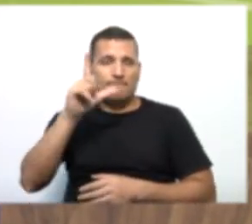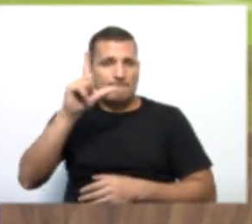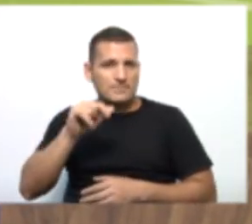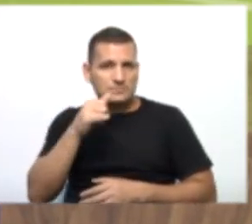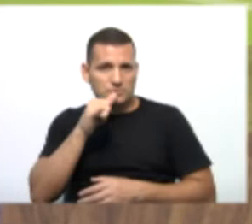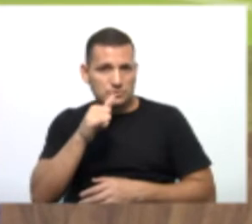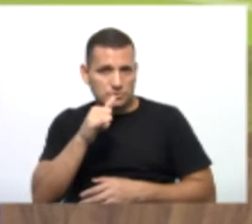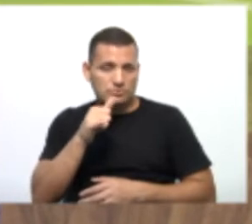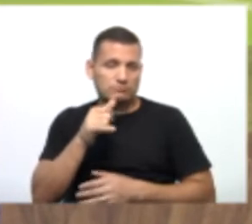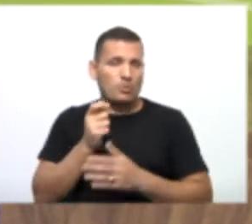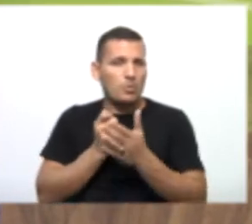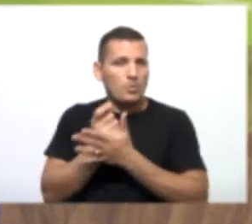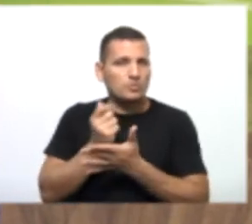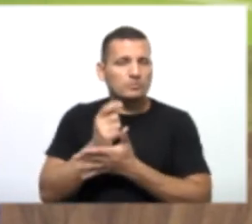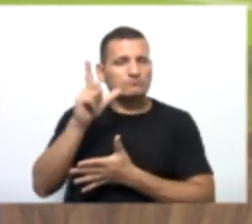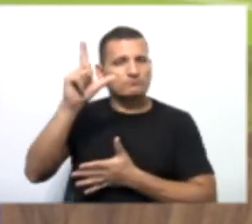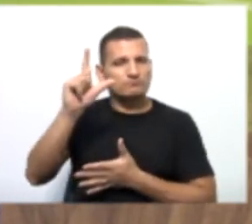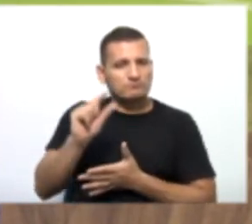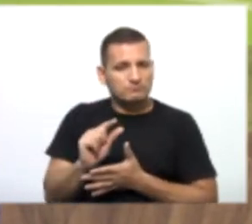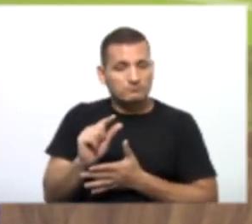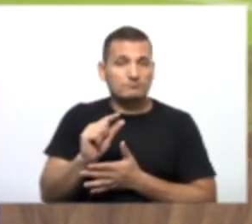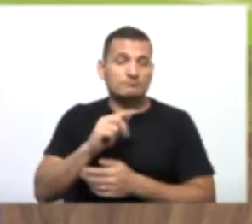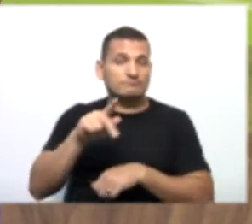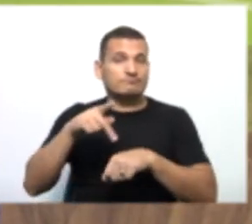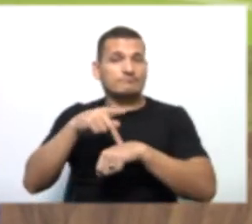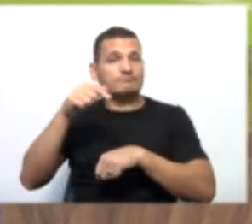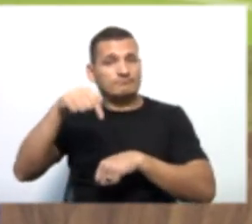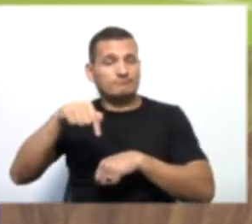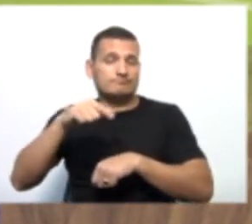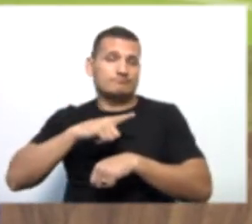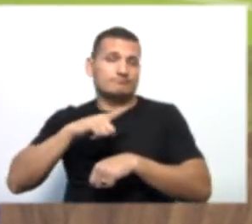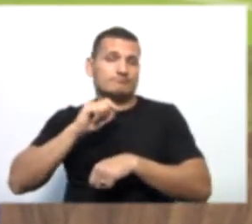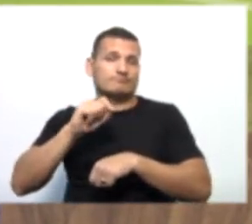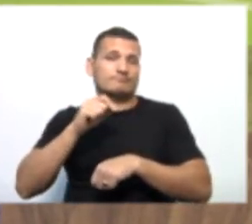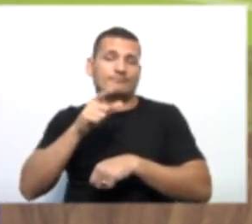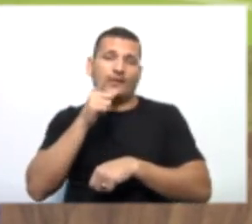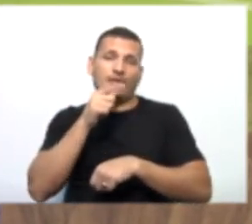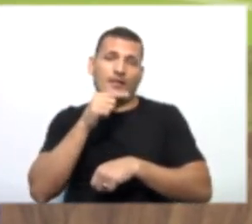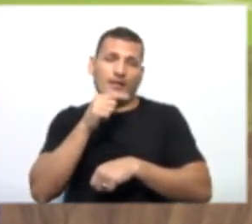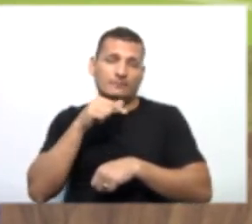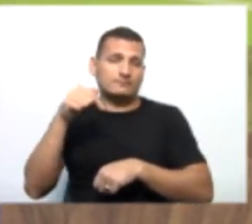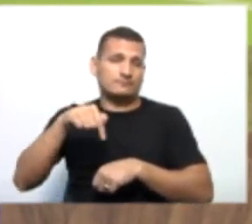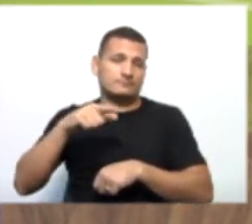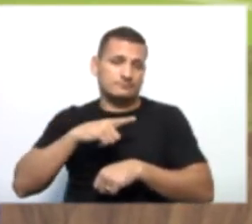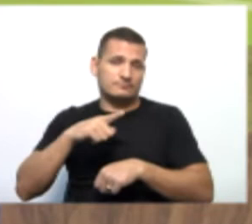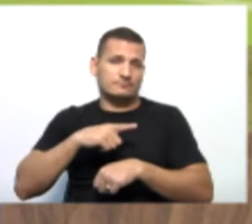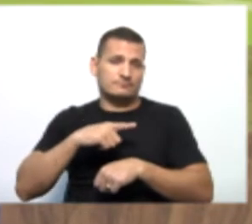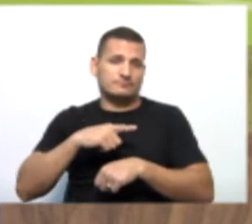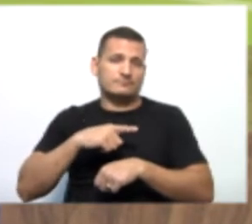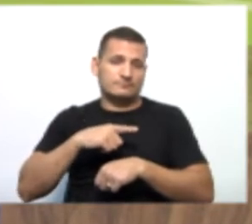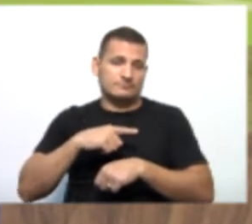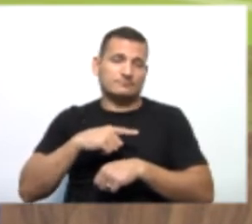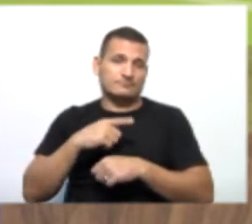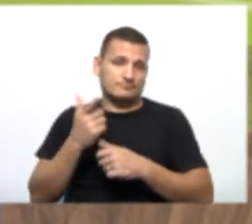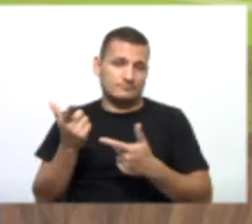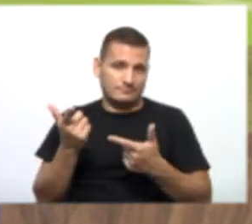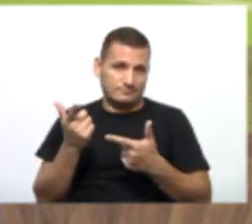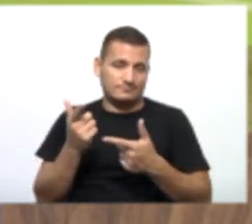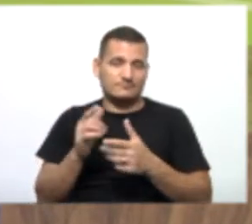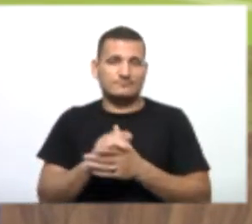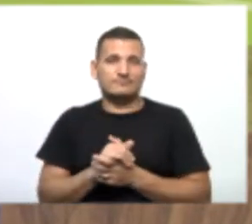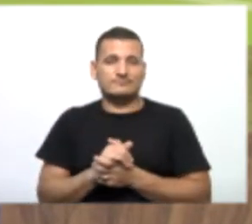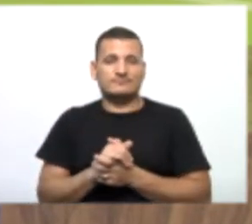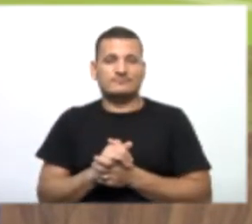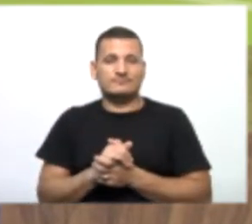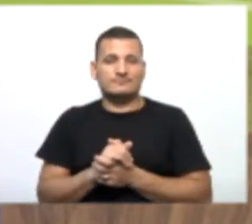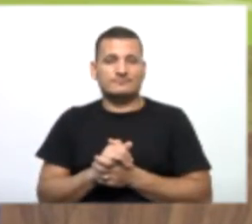lógico, nós temos um país que ele é banhado a água, né? Por mais alguns % ele seria chamado de planeta água e não planeta